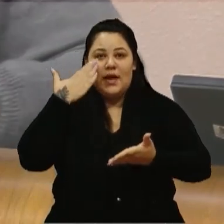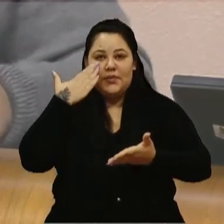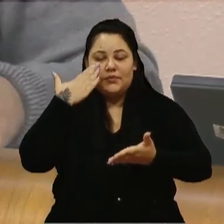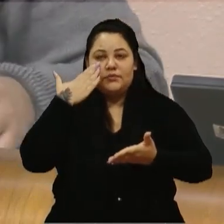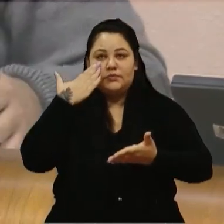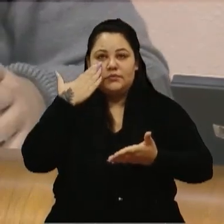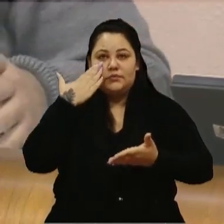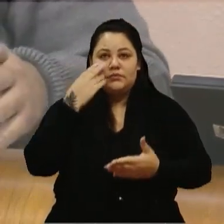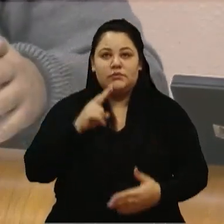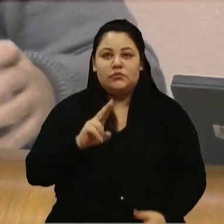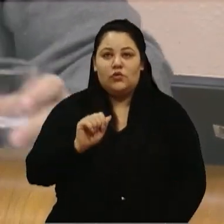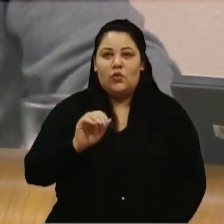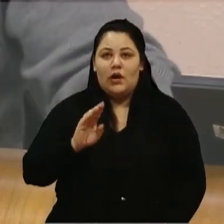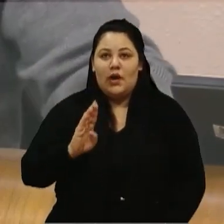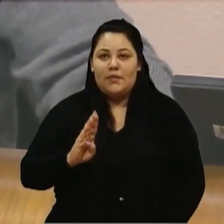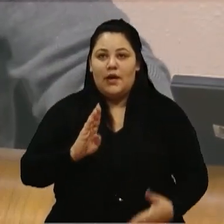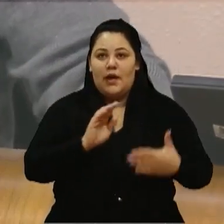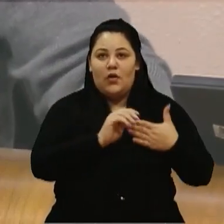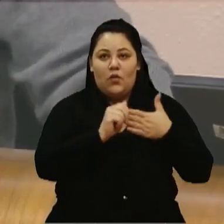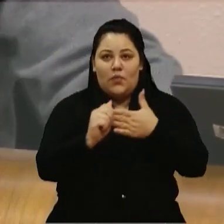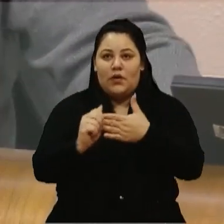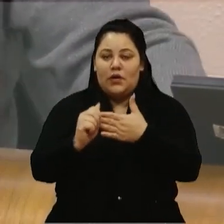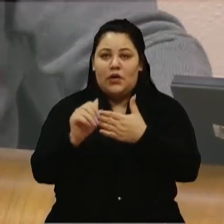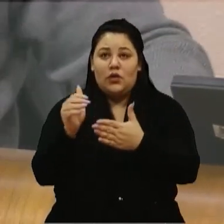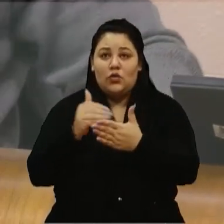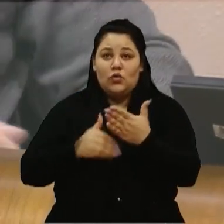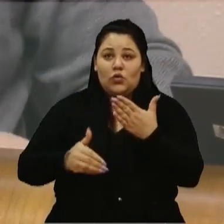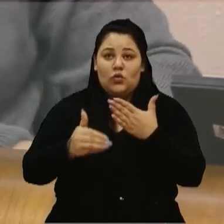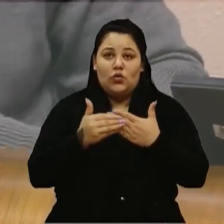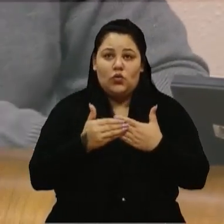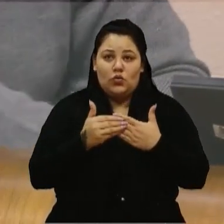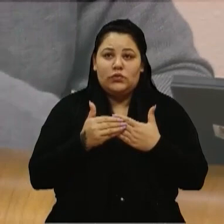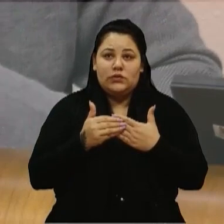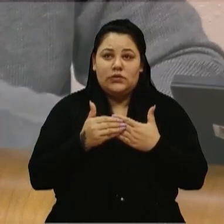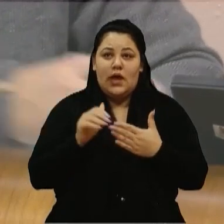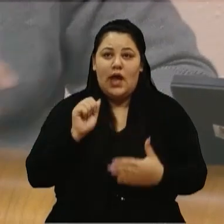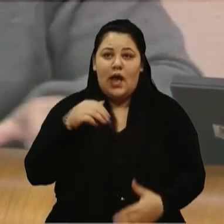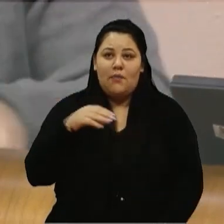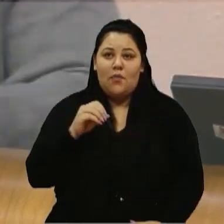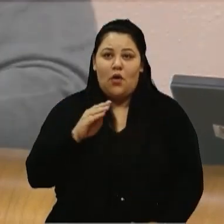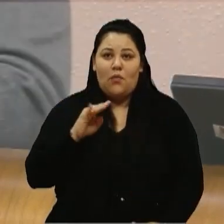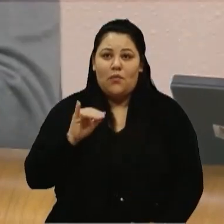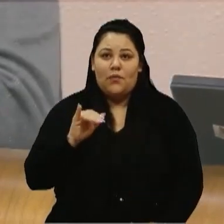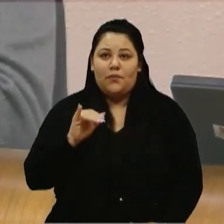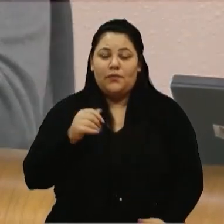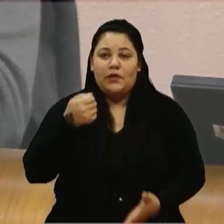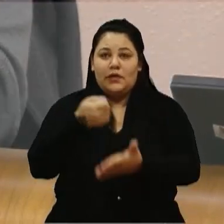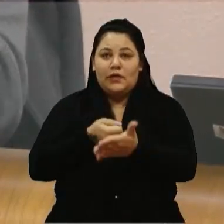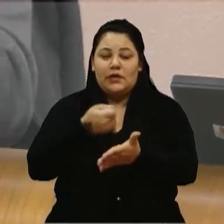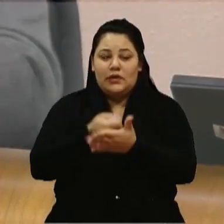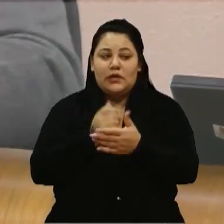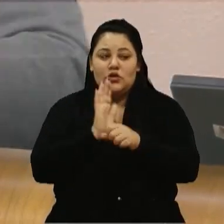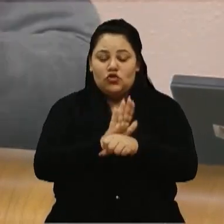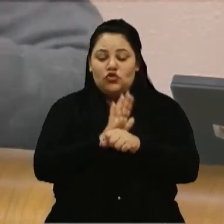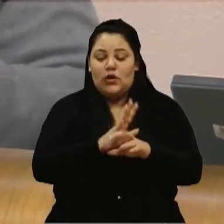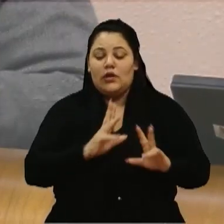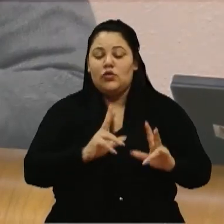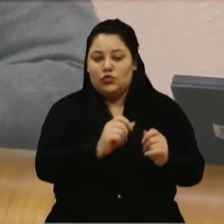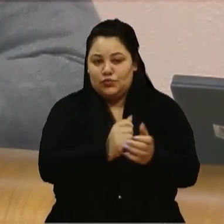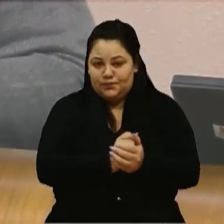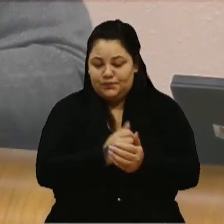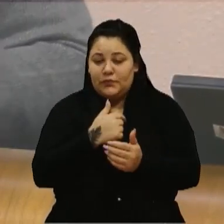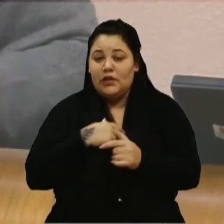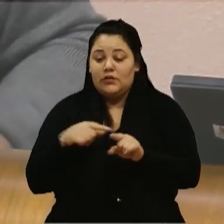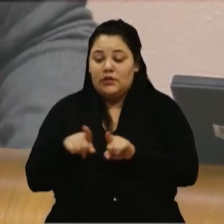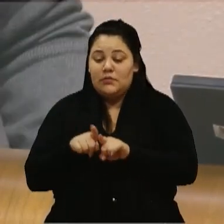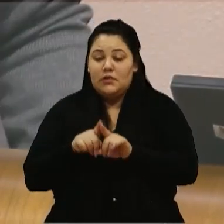as AMOBs, né? Procura ajudá-las no que for preciso. Eu também fui presidente